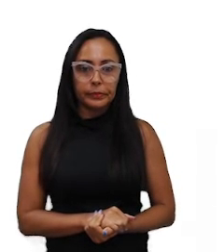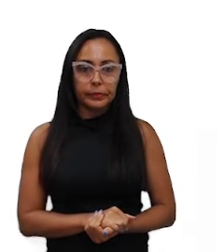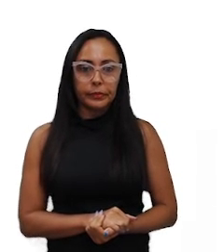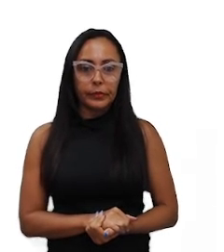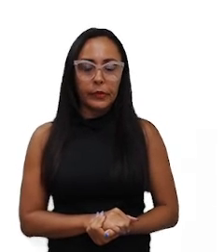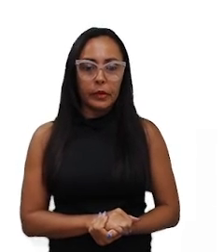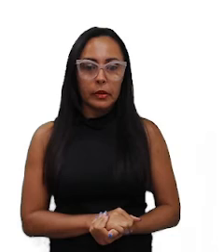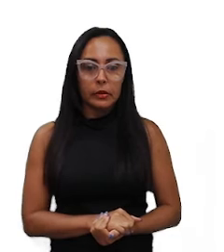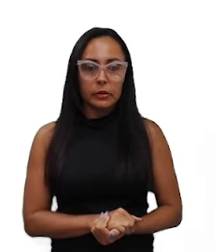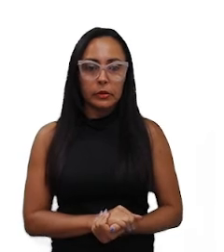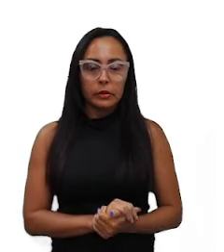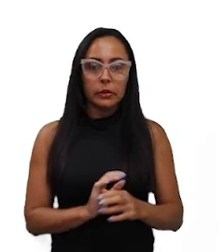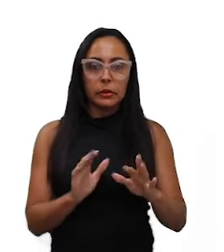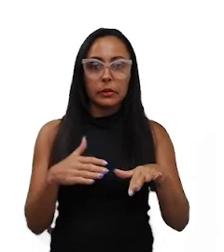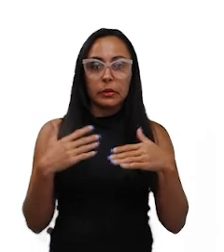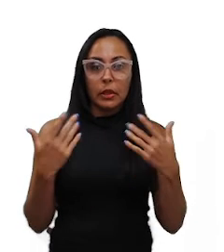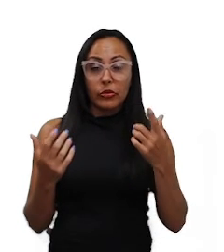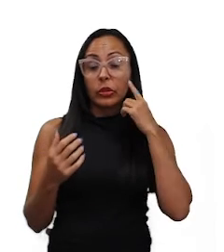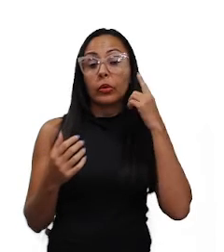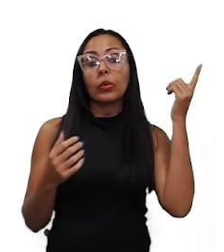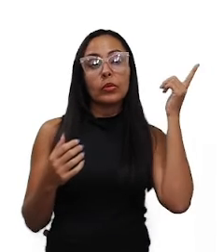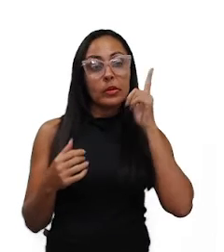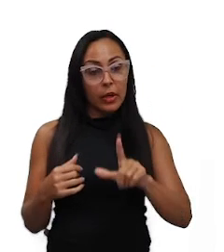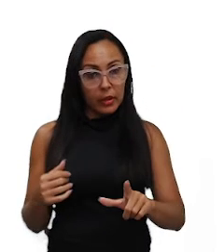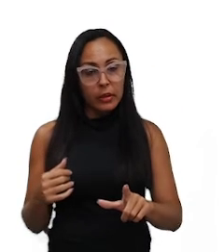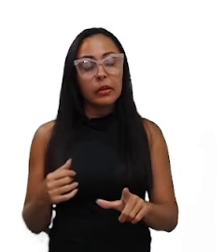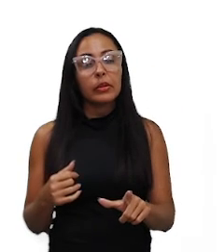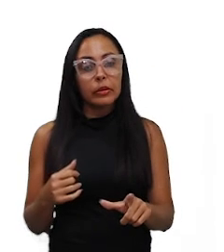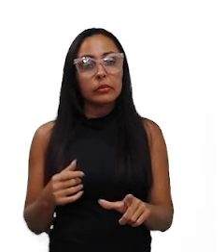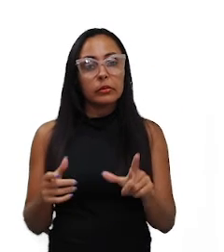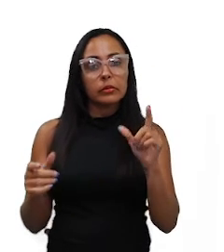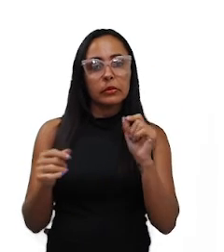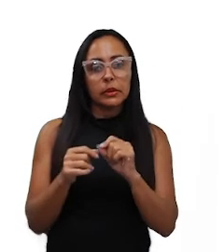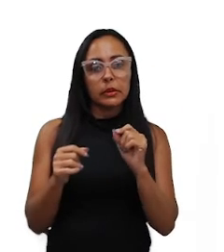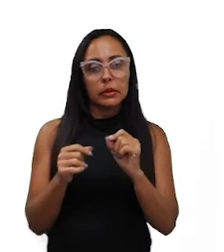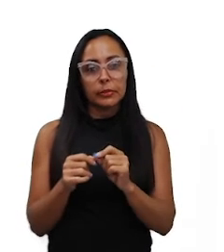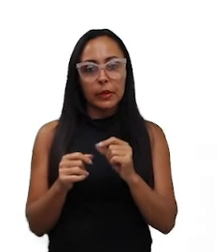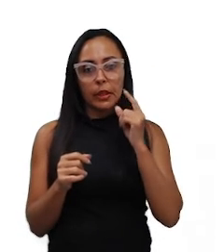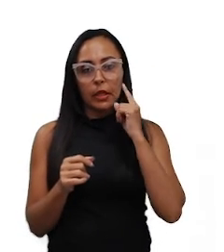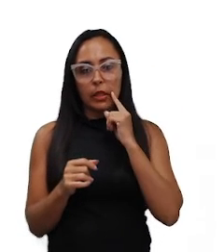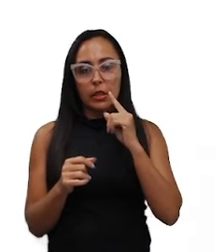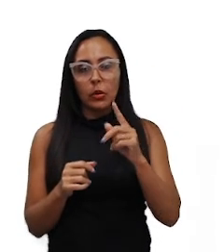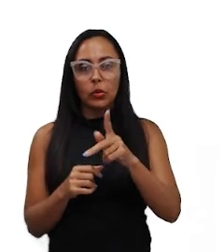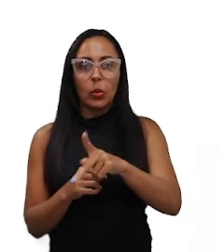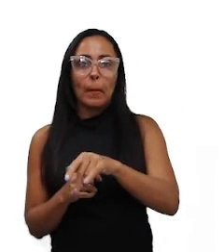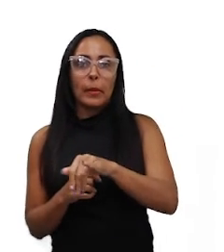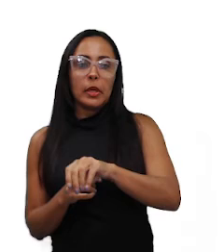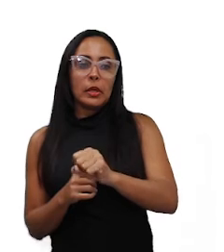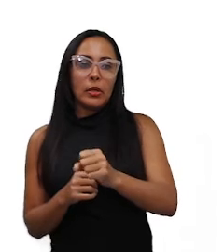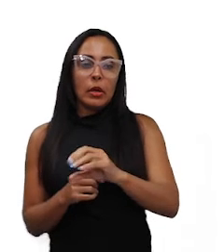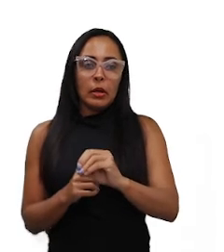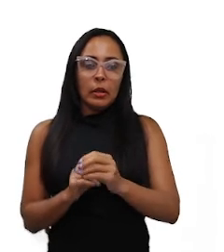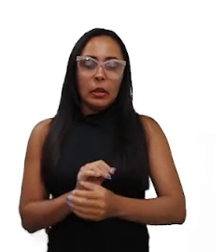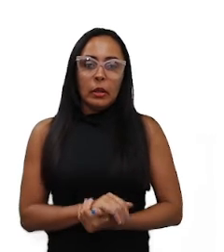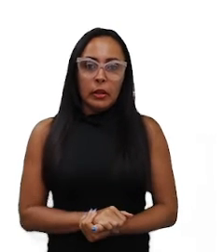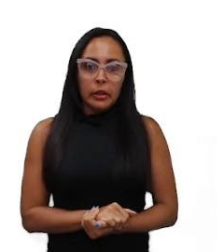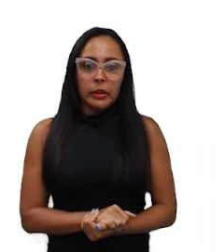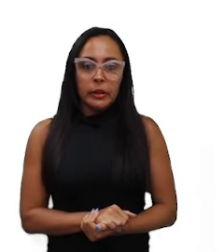Dessa forma, a gente consegue fazer a marcação do piso, né? Com esse